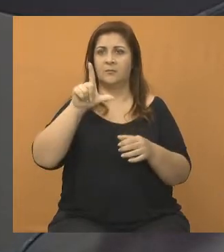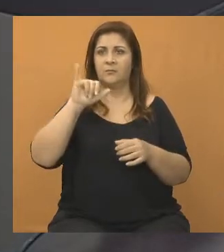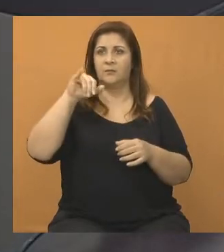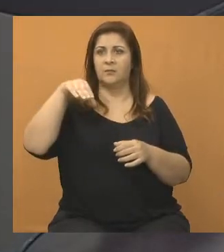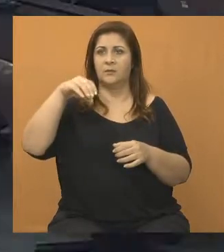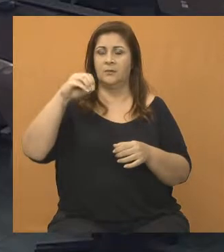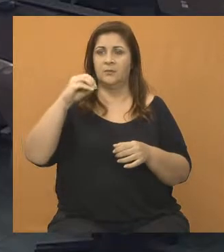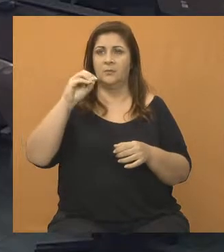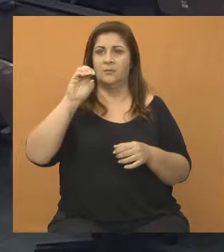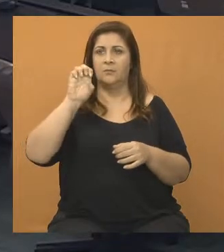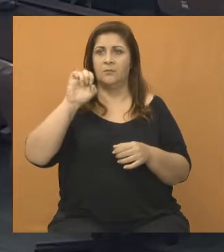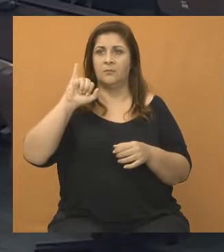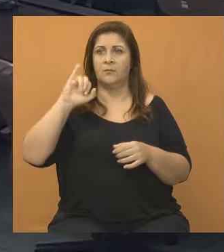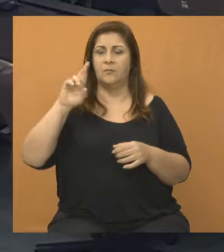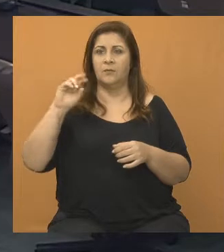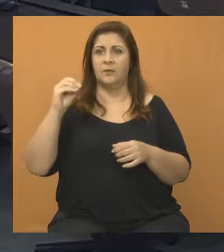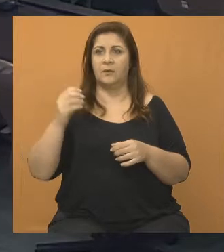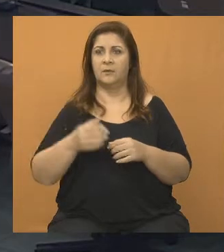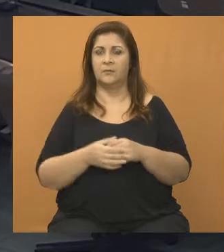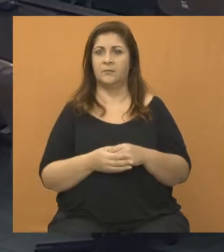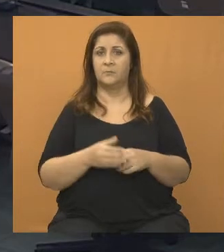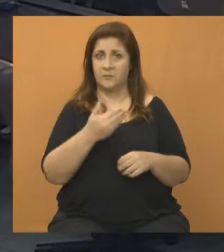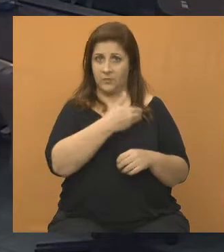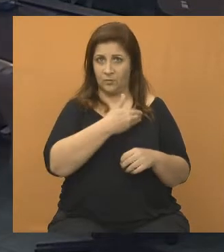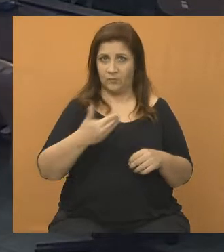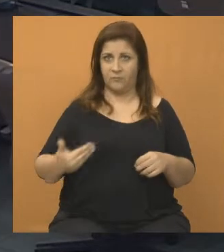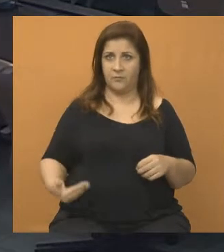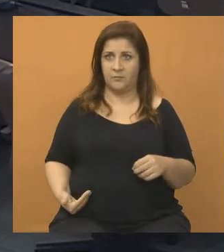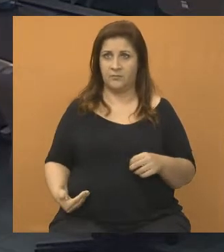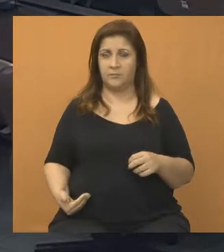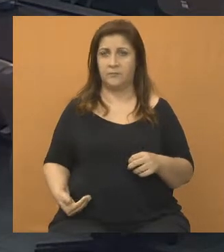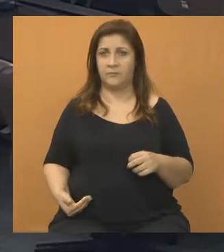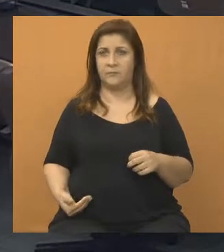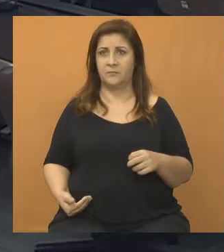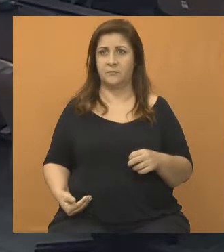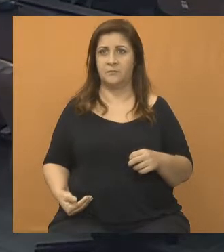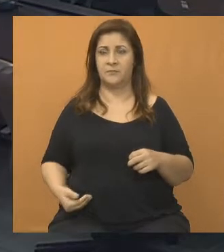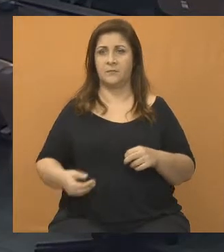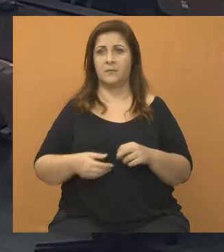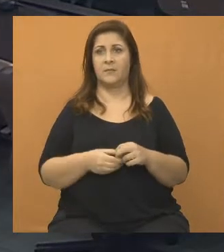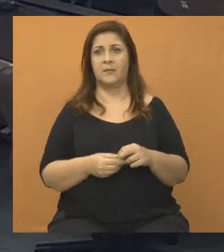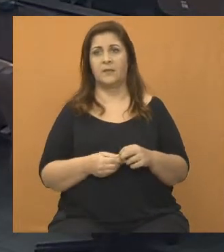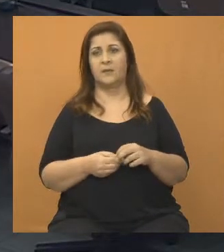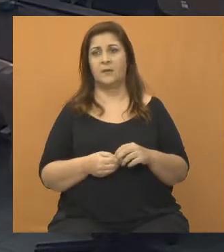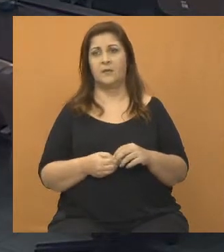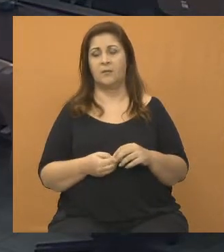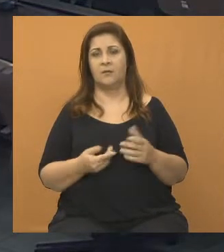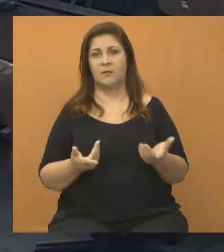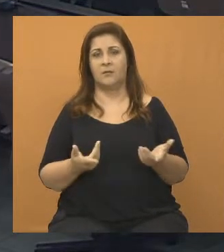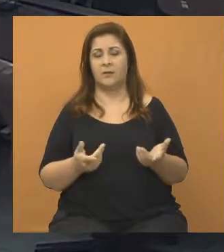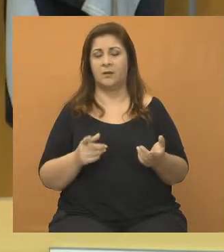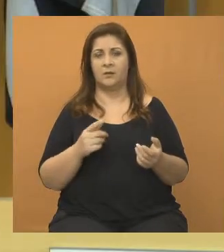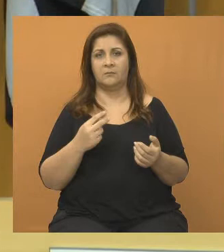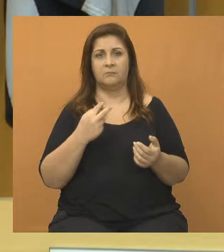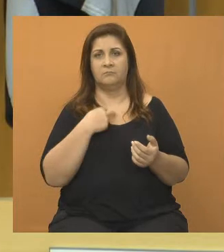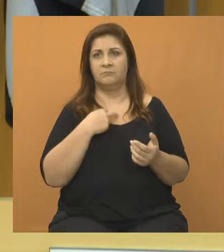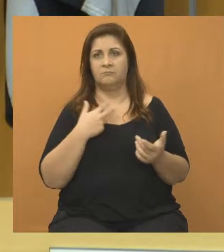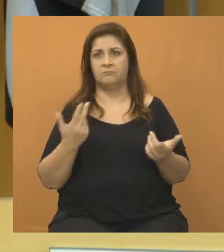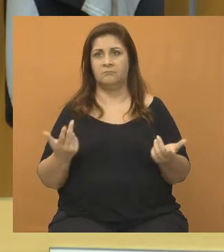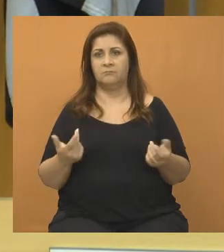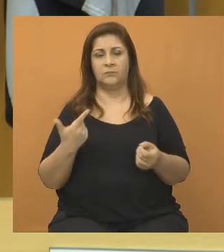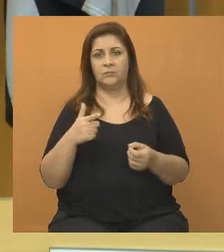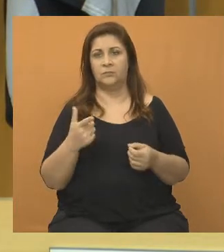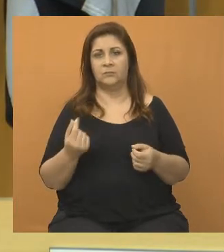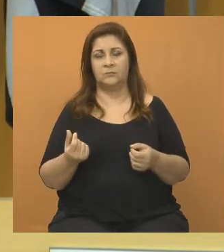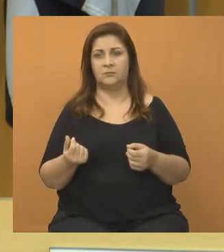Lua? É com verbo federal? Aí já Se for fazer, já extrapola o limite do município. Então,